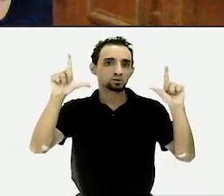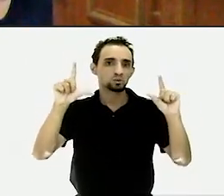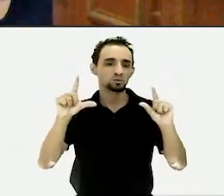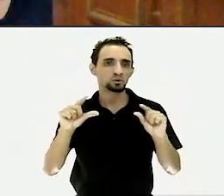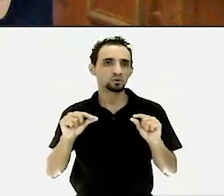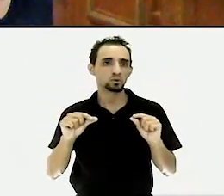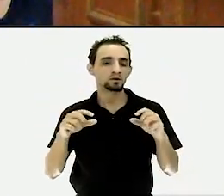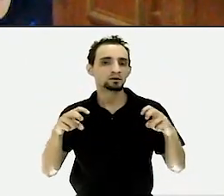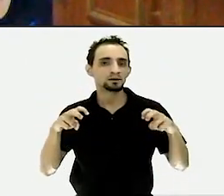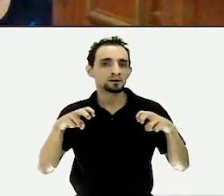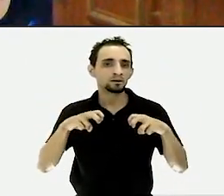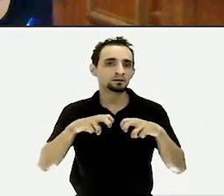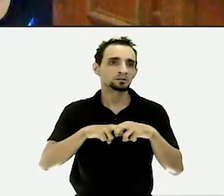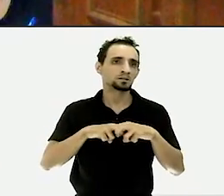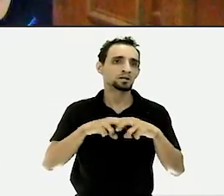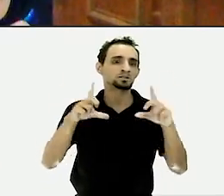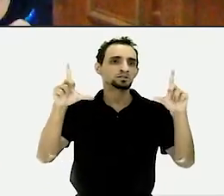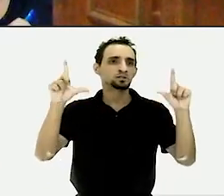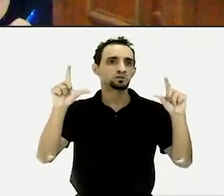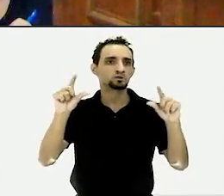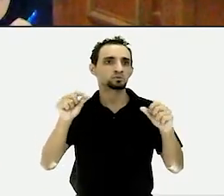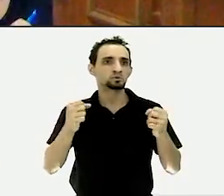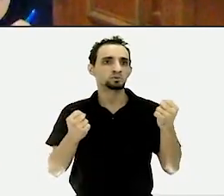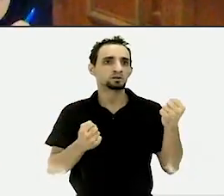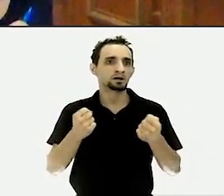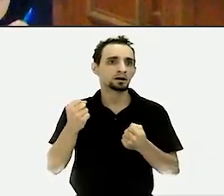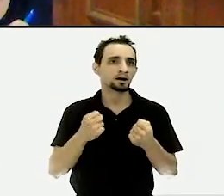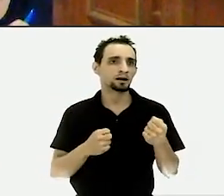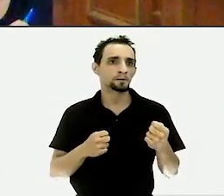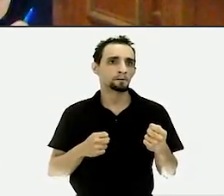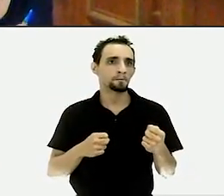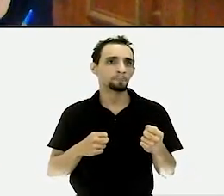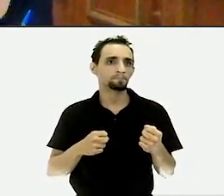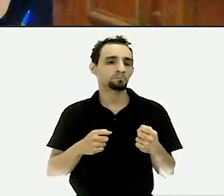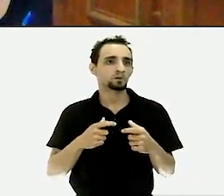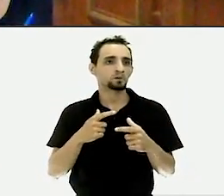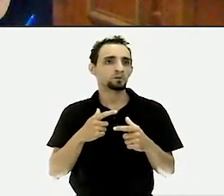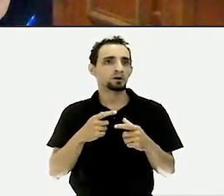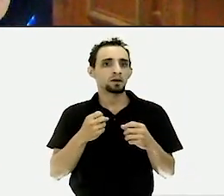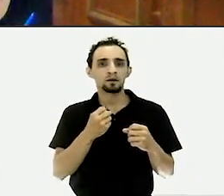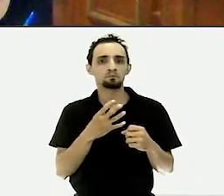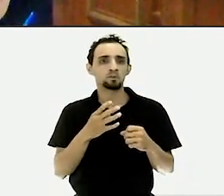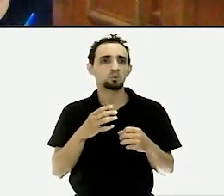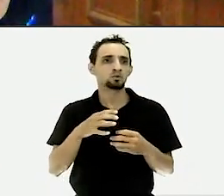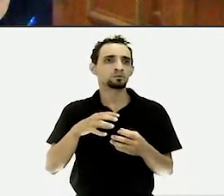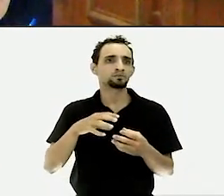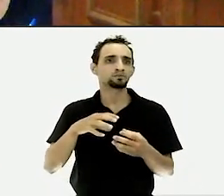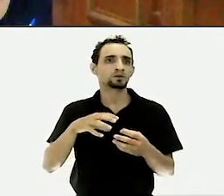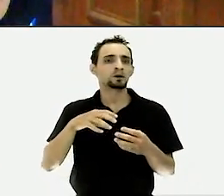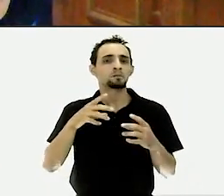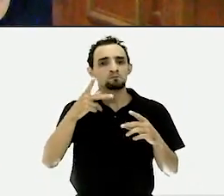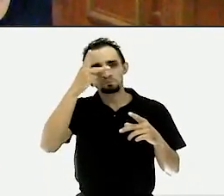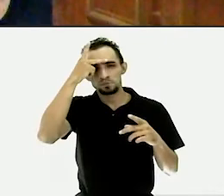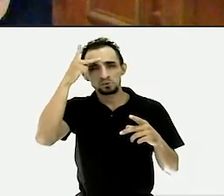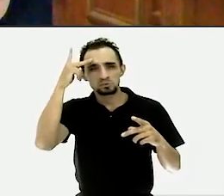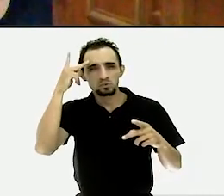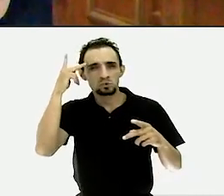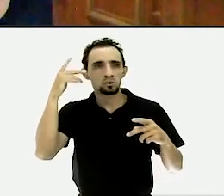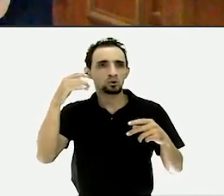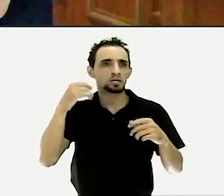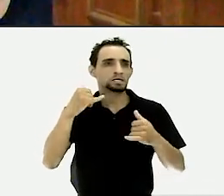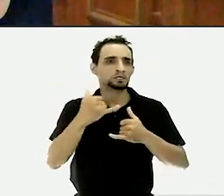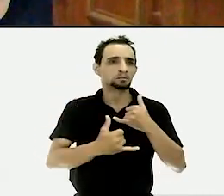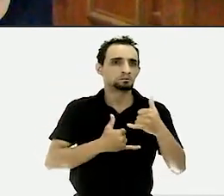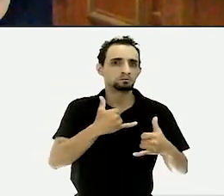para ficar ali, permanente ali, mas que vocês consigam também a região periférica, mas entrando, pondo